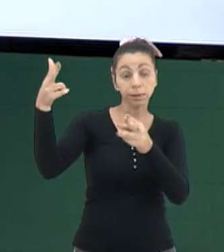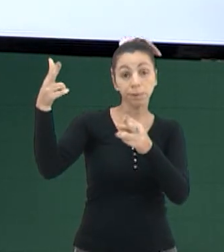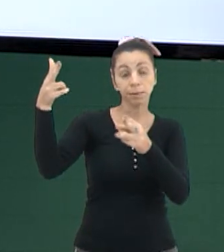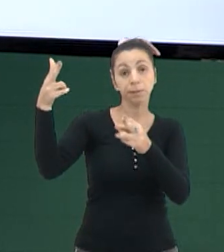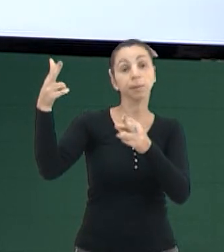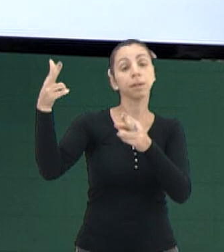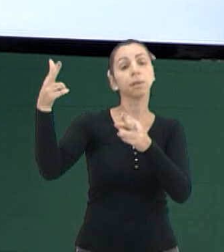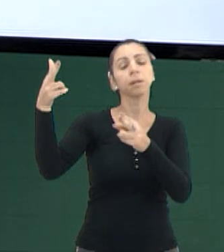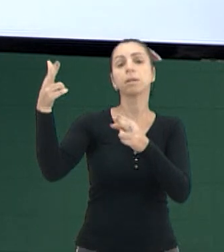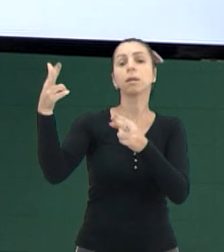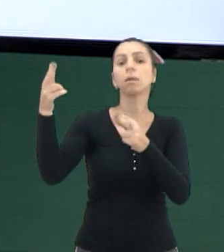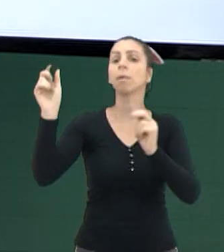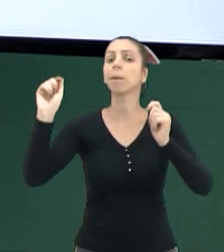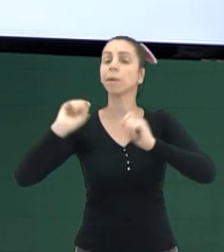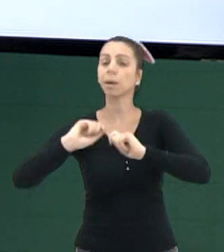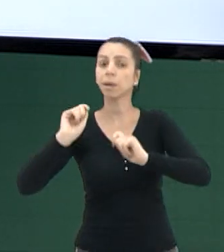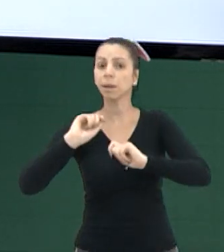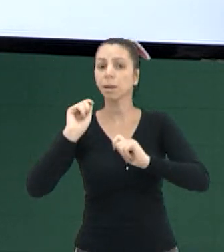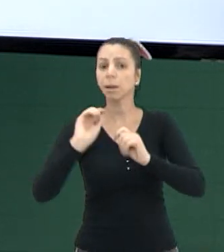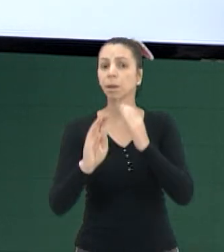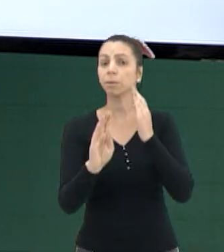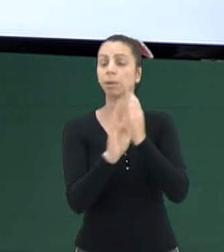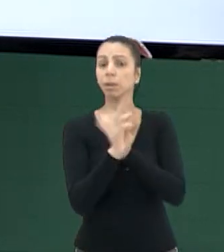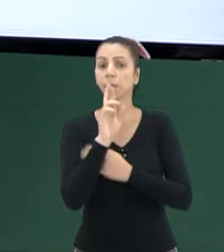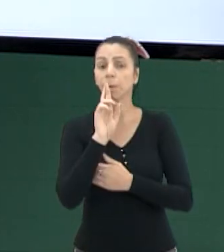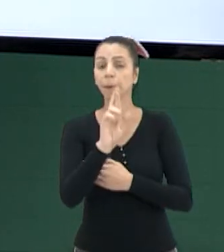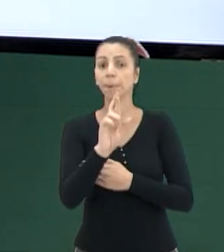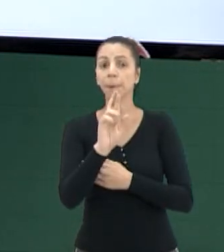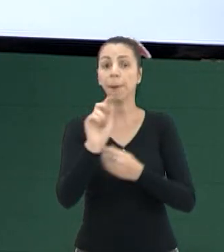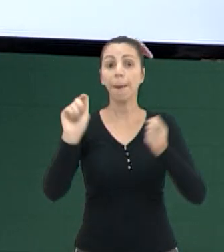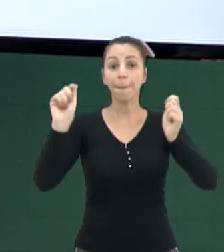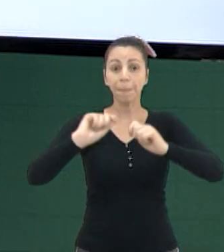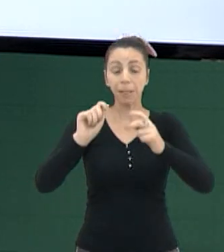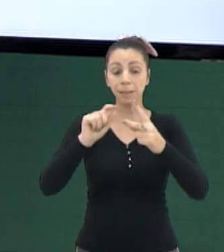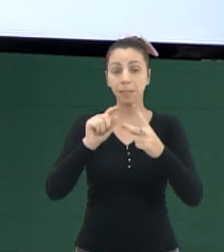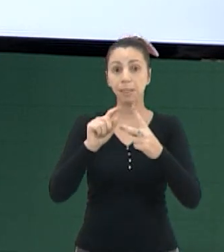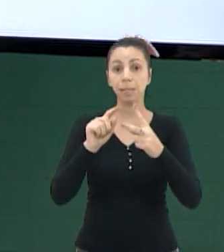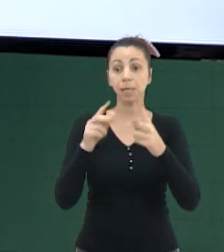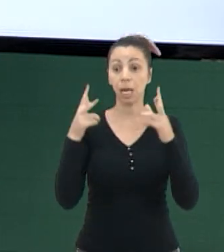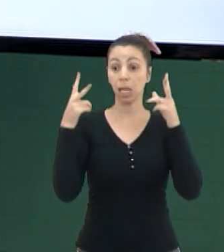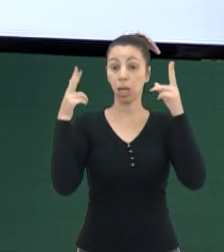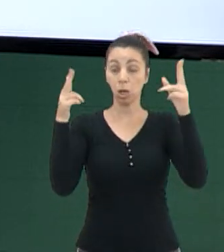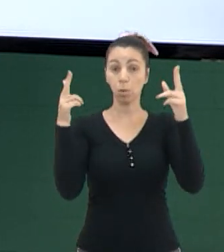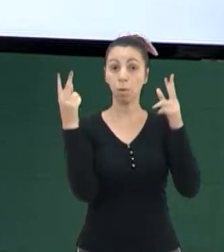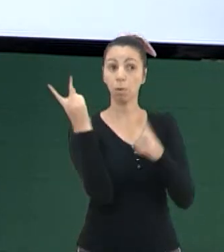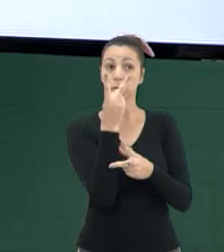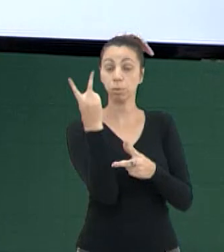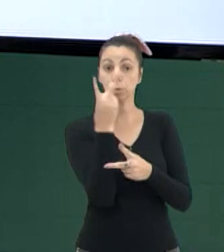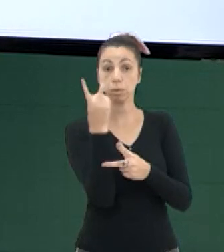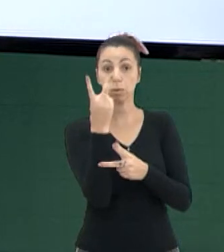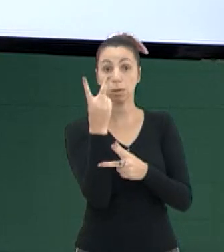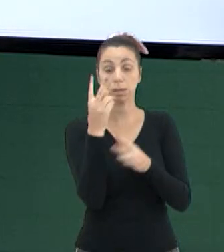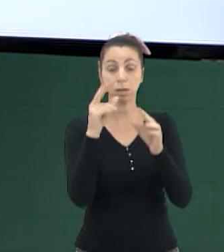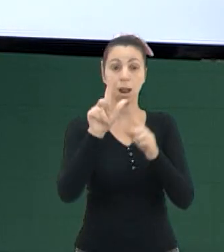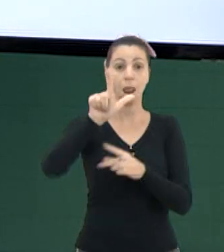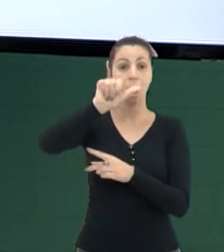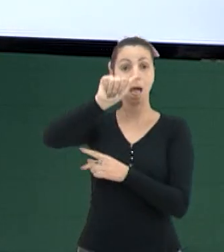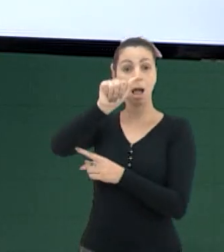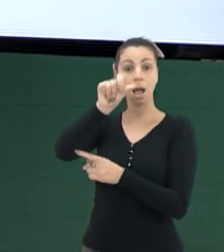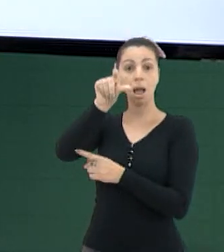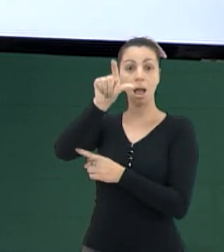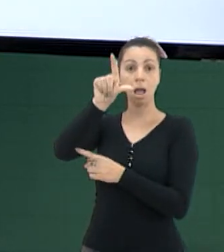possa resolvê-los, eu preciso fazer o quê? Igualar os dois lados. Veja, nós estamos aqui trabalhando com